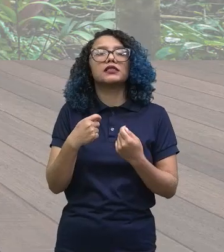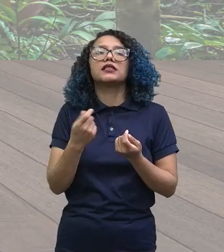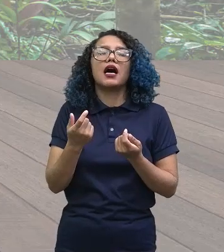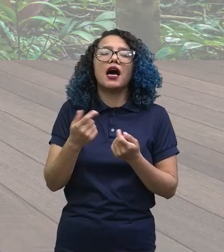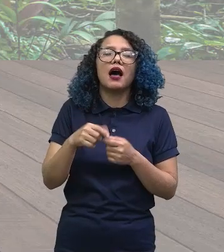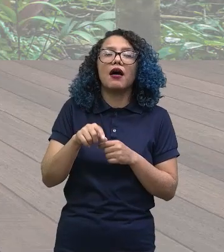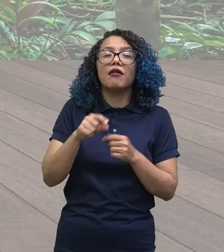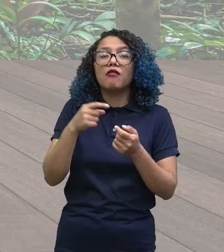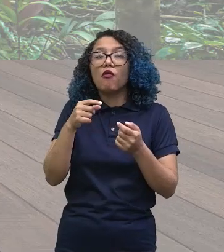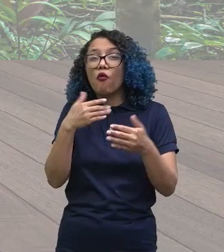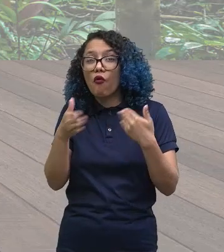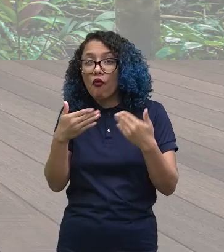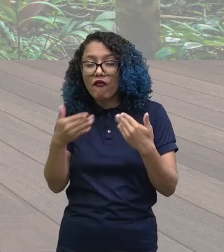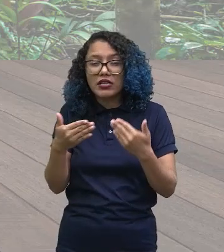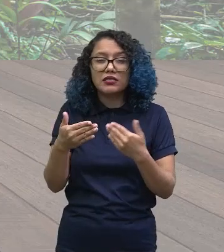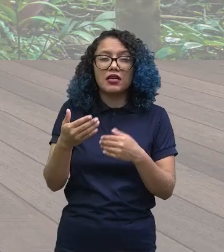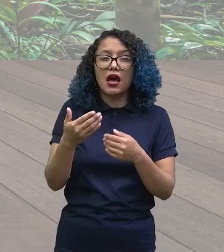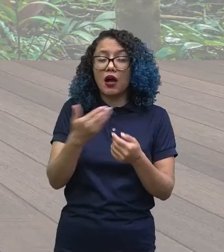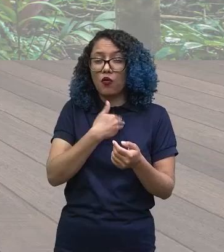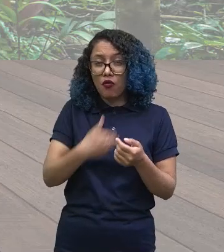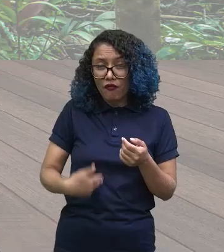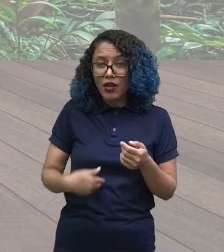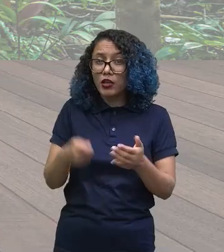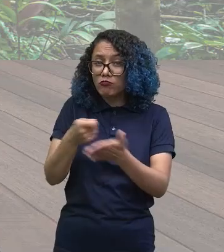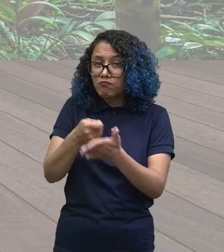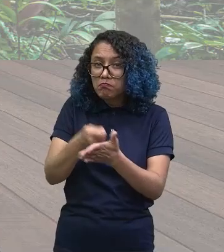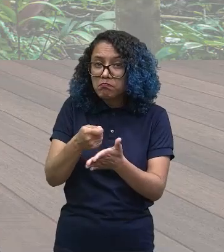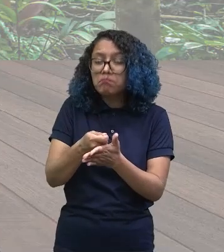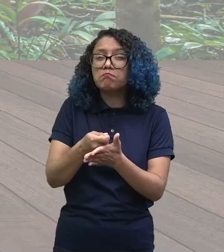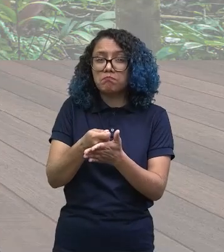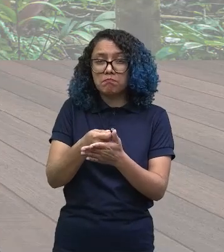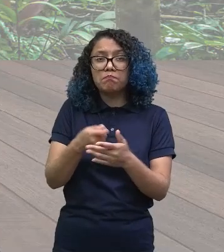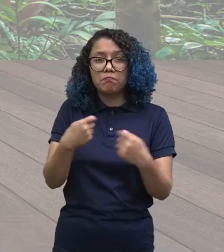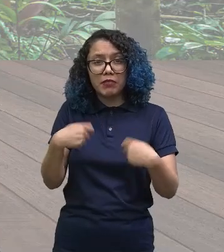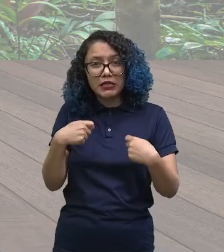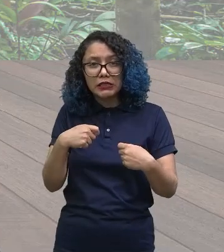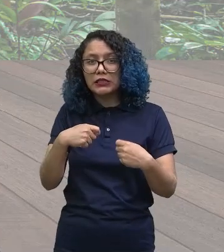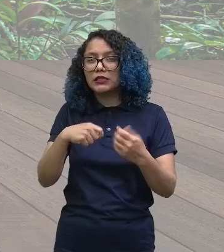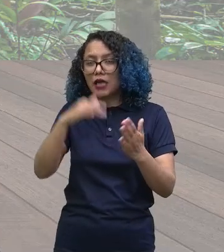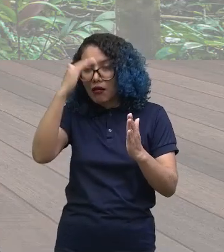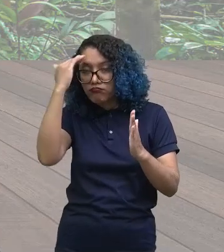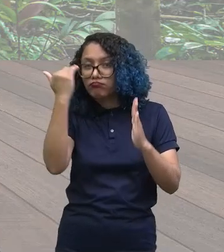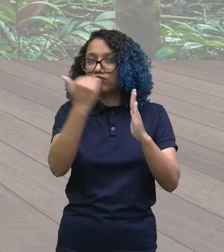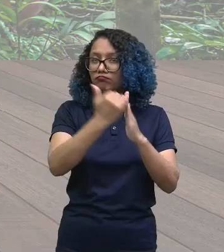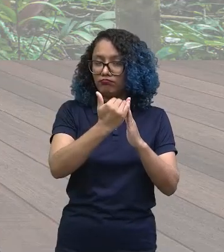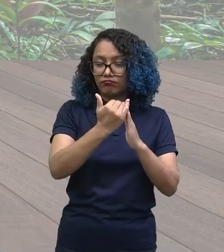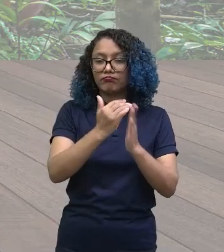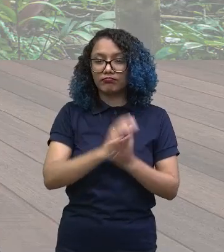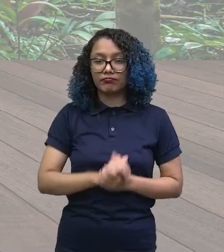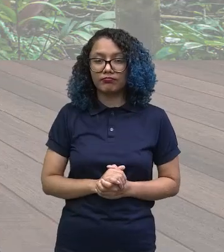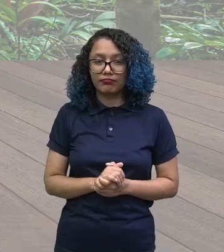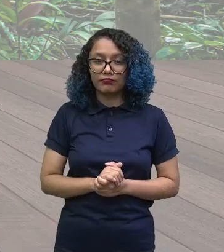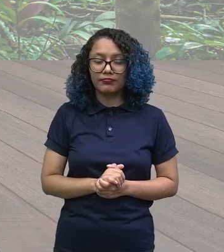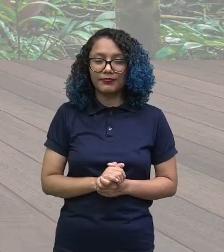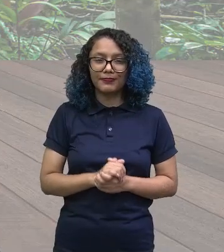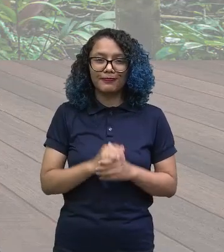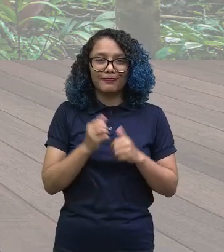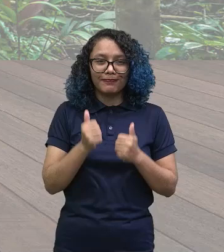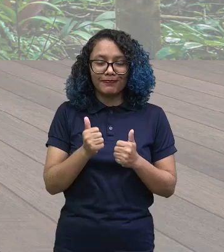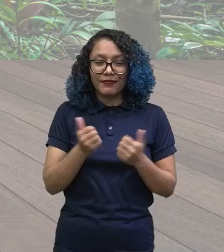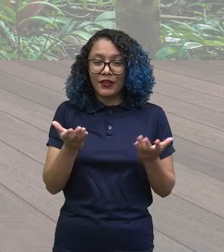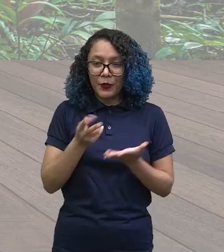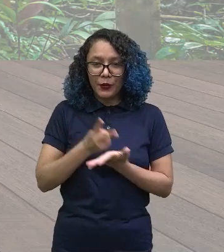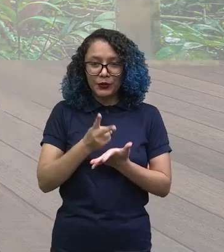no governo, ou então exigir que se cumpra, né, determinadas objetivos de desenvolvimento sustentável. Tá bom, gente?